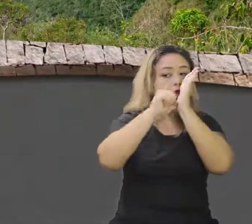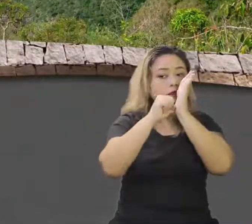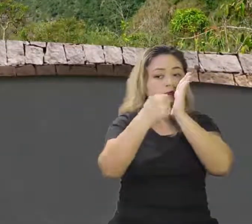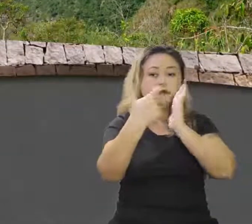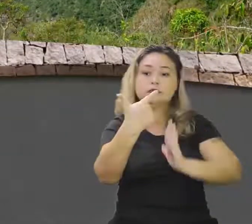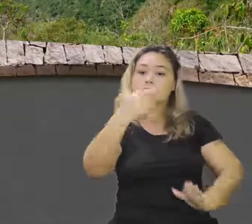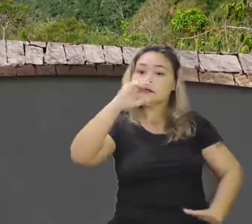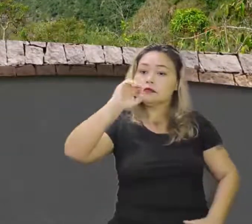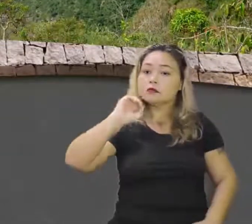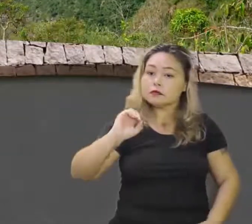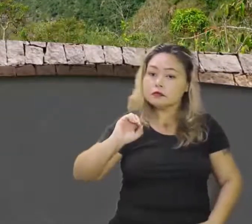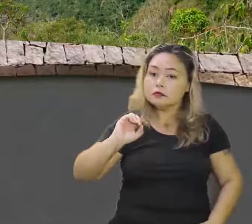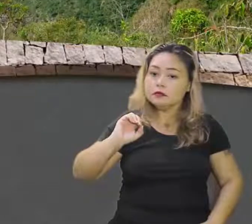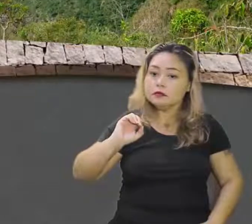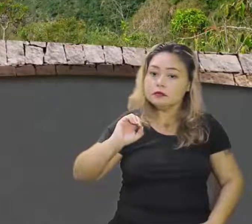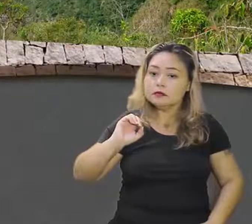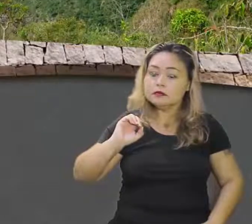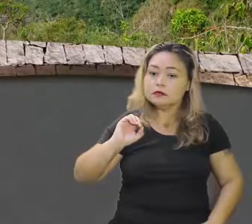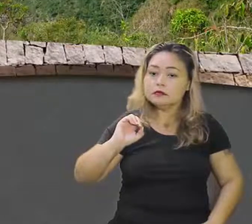século XX.